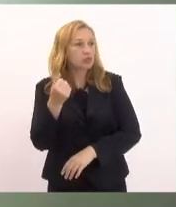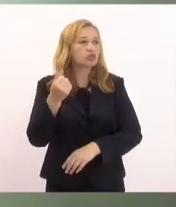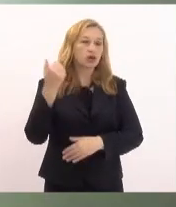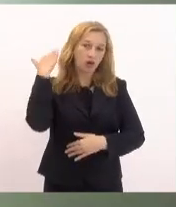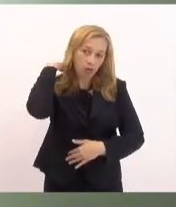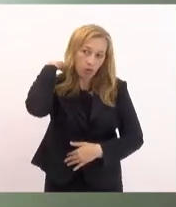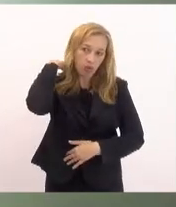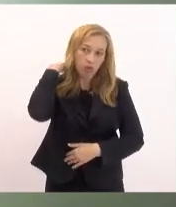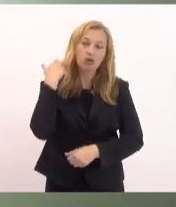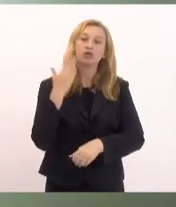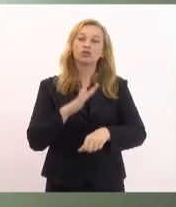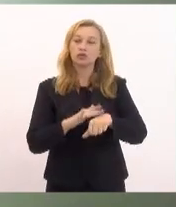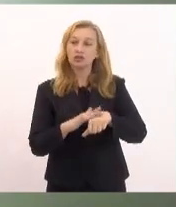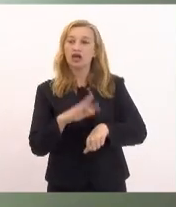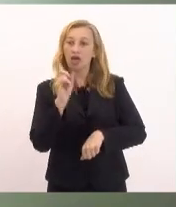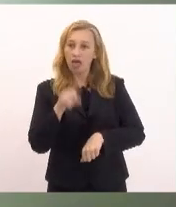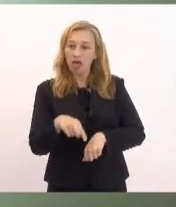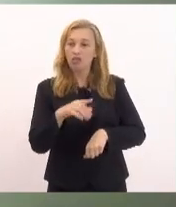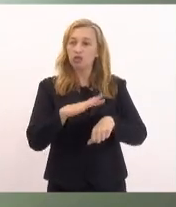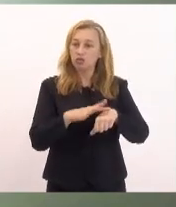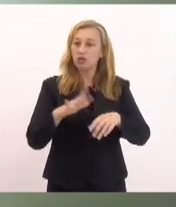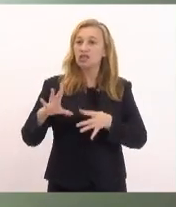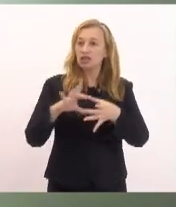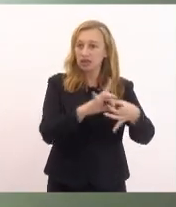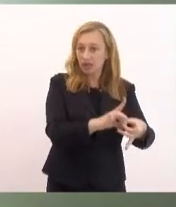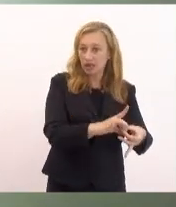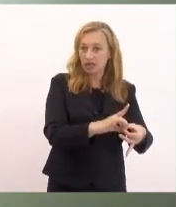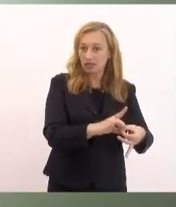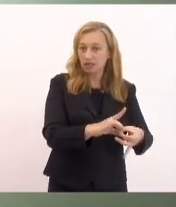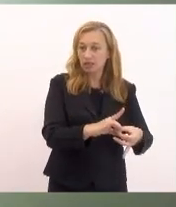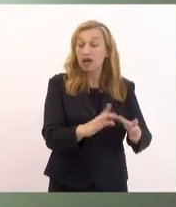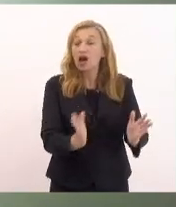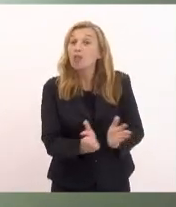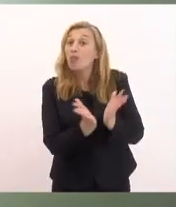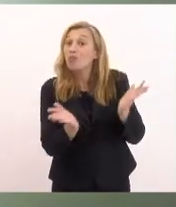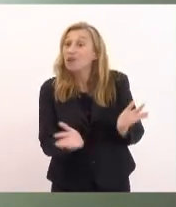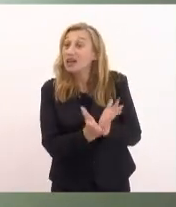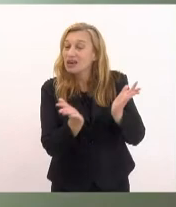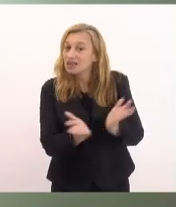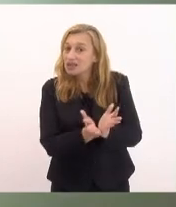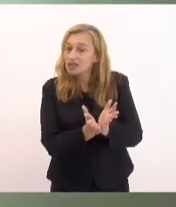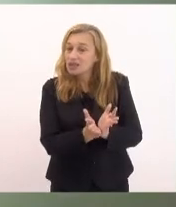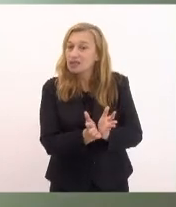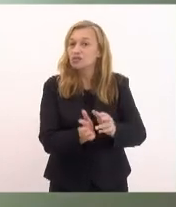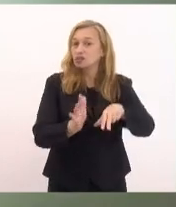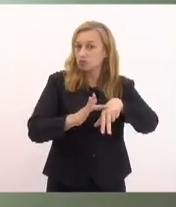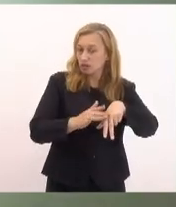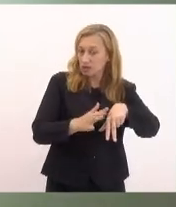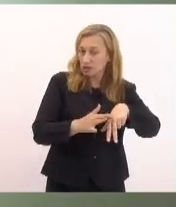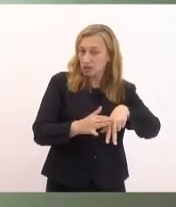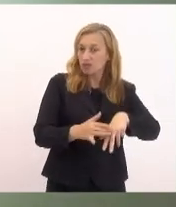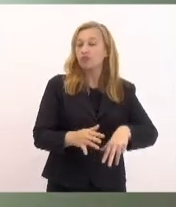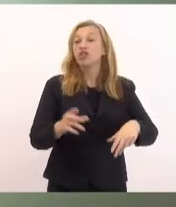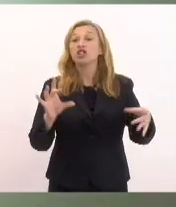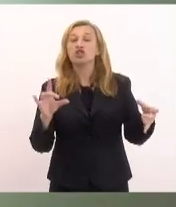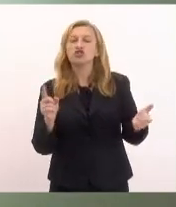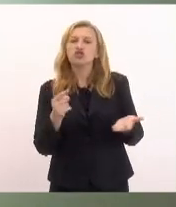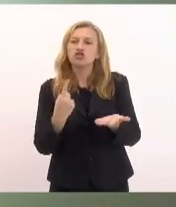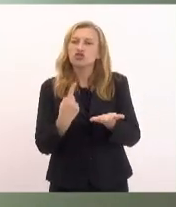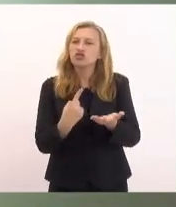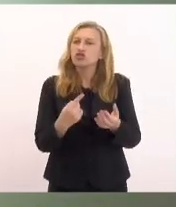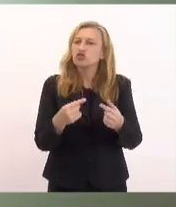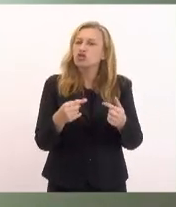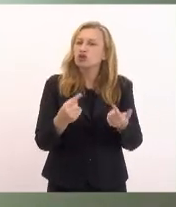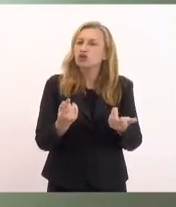tuberculose é também uma doença vinculada à condição de pobreza dos seus pacientes. De acordo com os dados